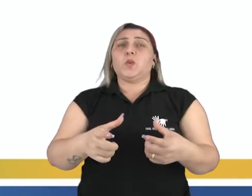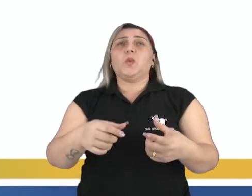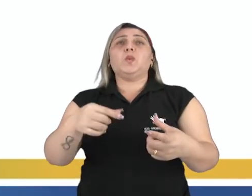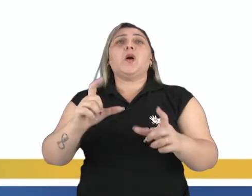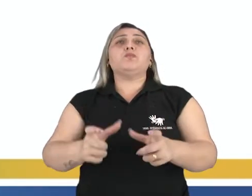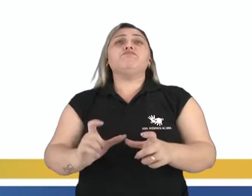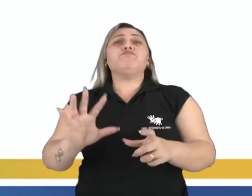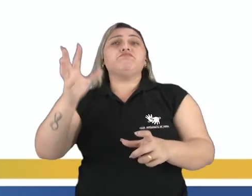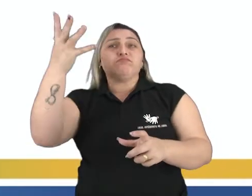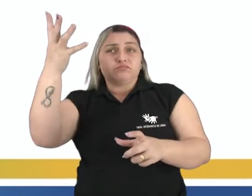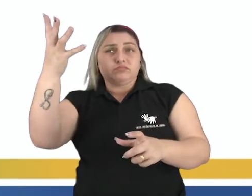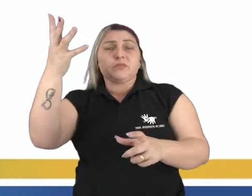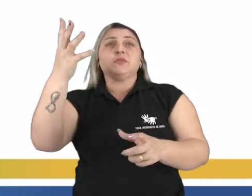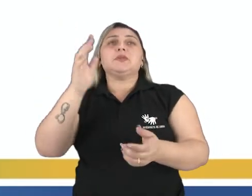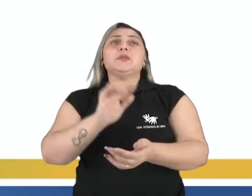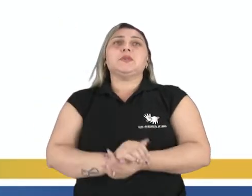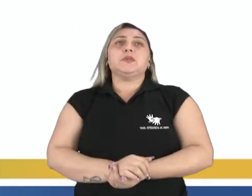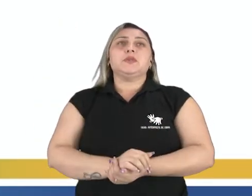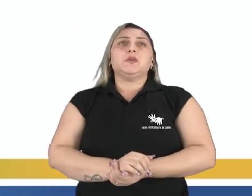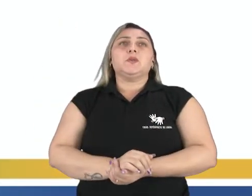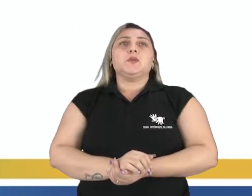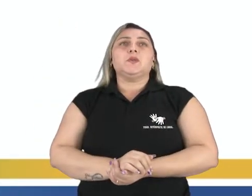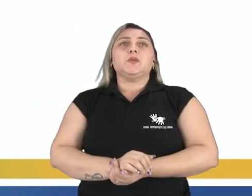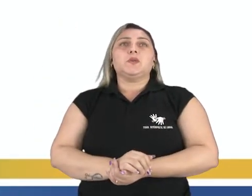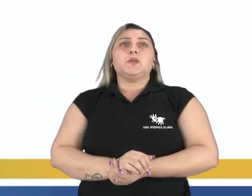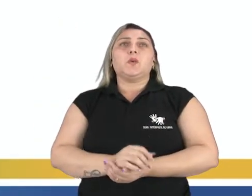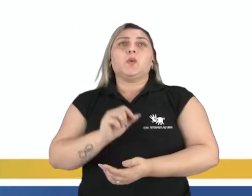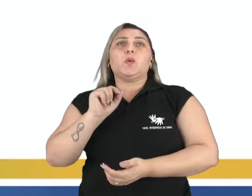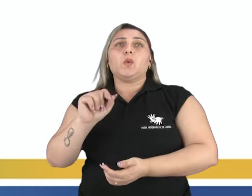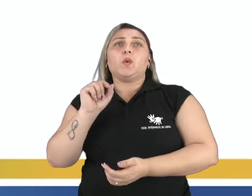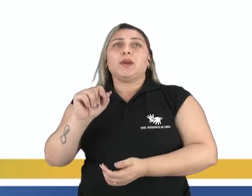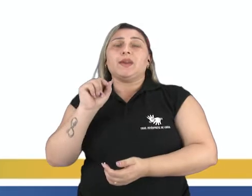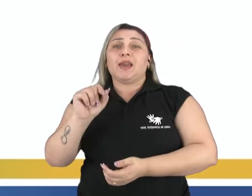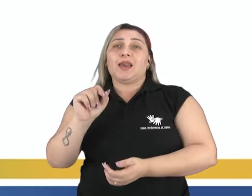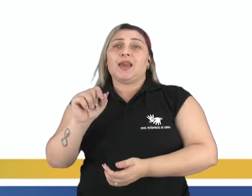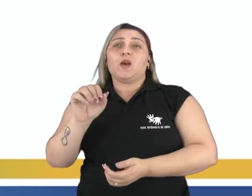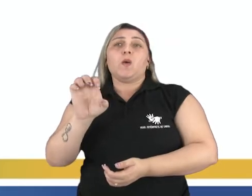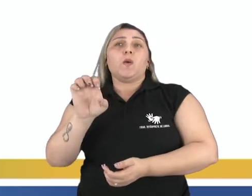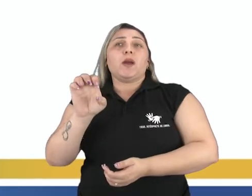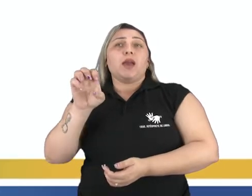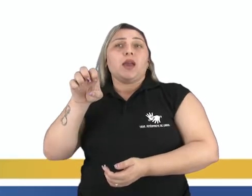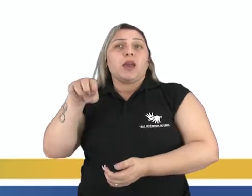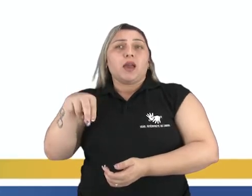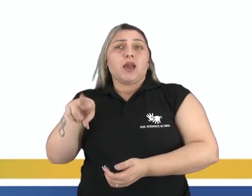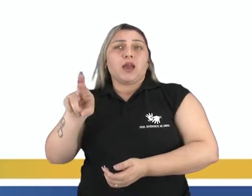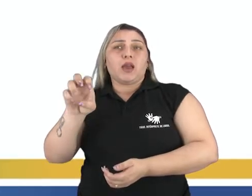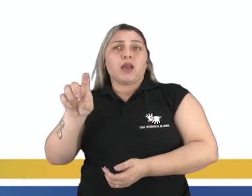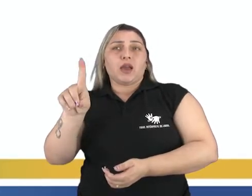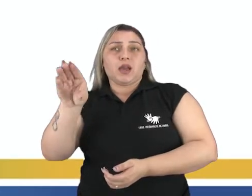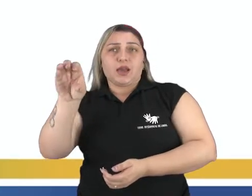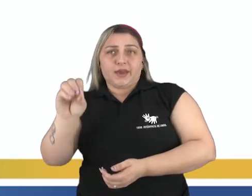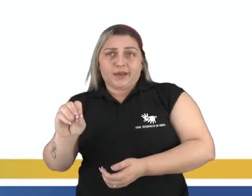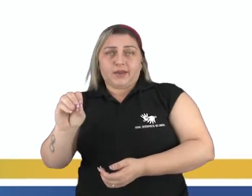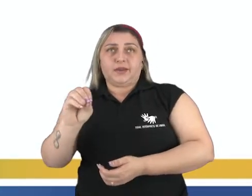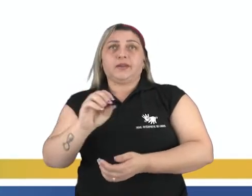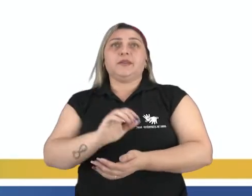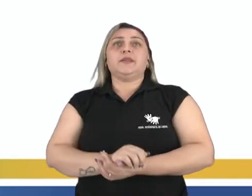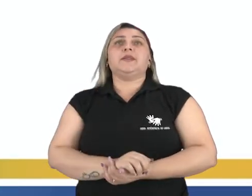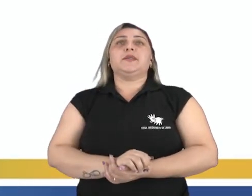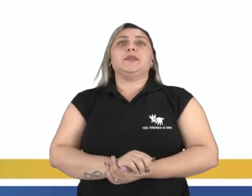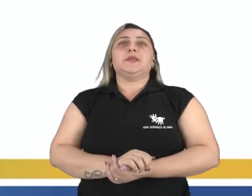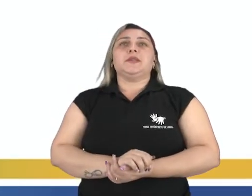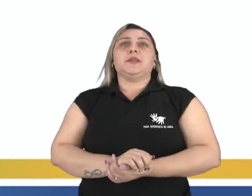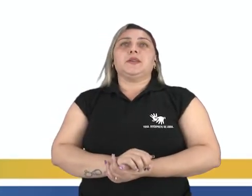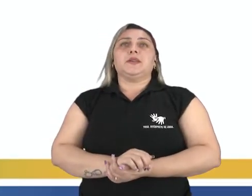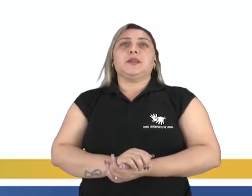o lugar onde os fatos se desenvolvem é o local onde é que a história está acontecendo tá nós temos também